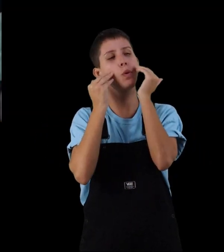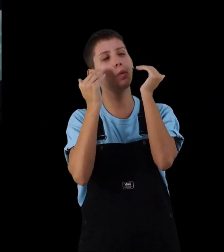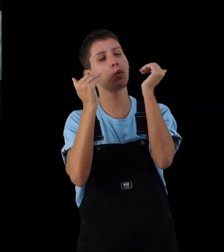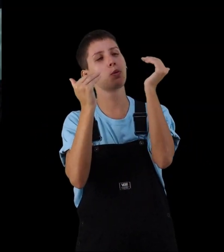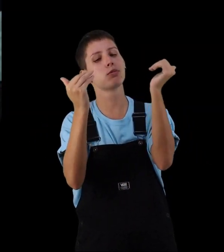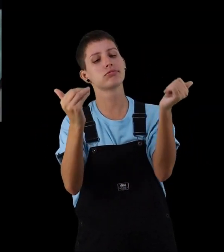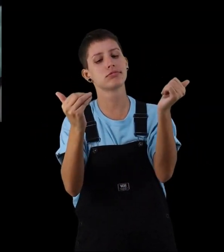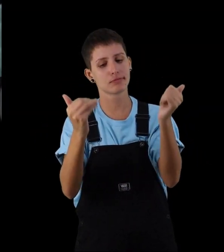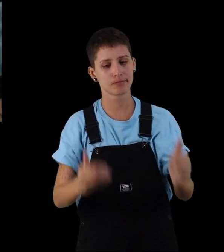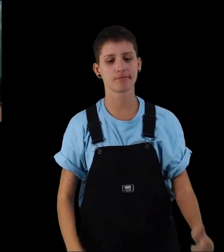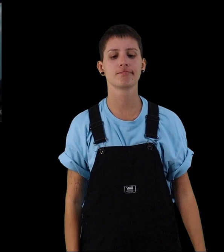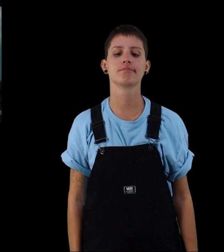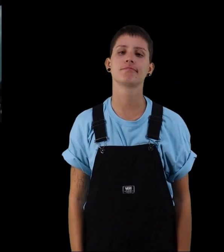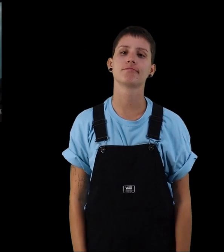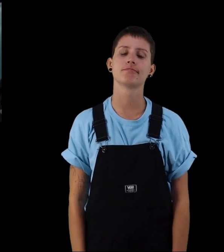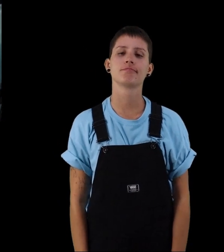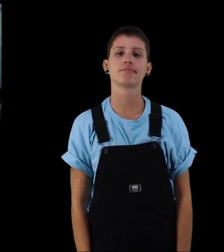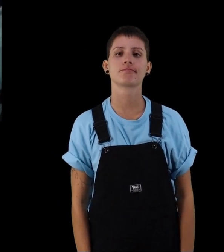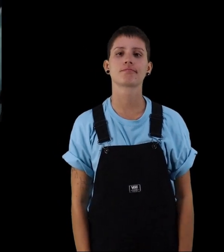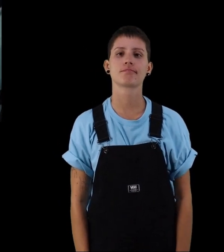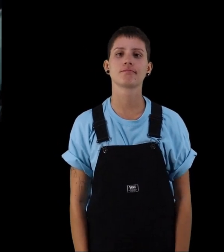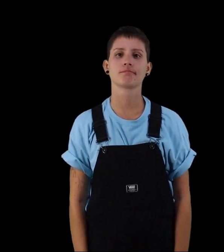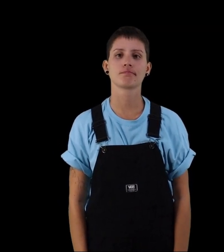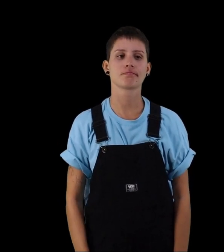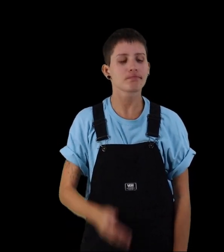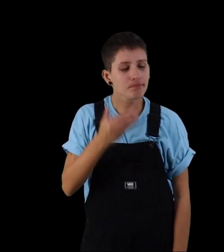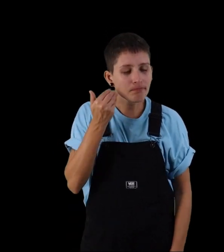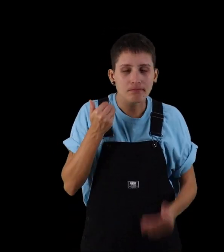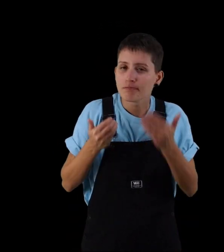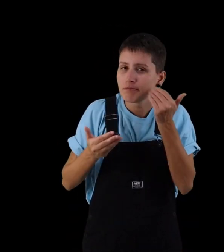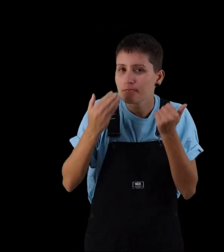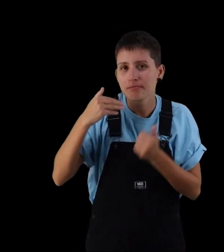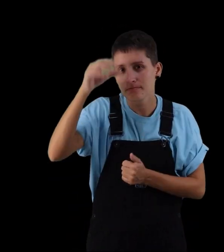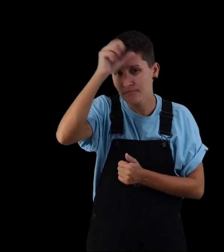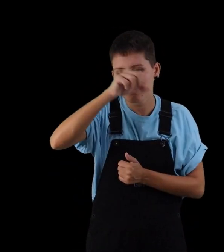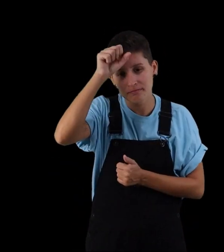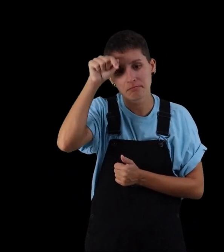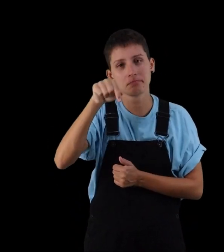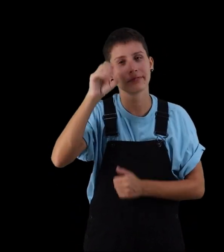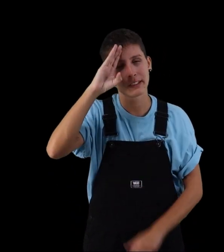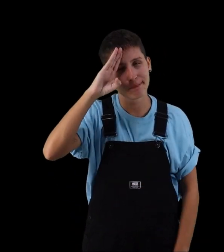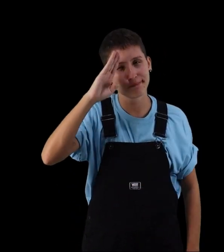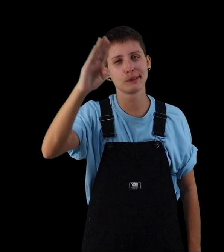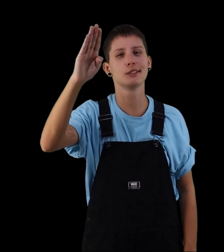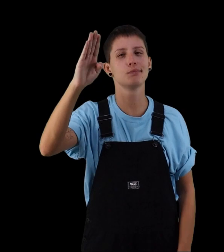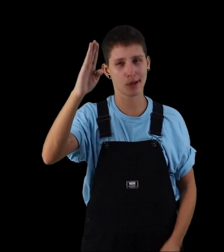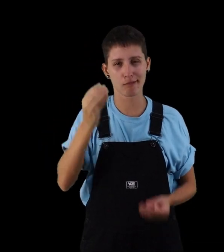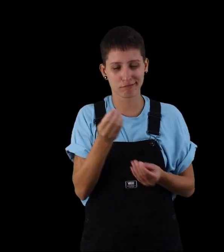escritores. Mãos de Márcio batem palma com bolhas de sabão. Formação e educação sempre foram o